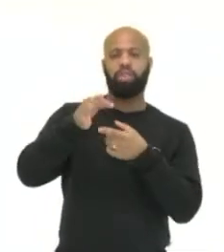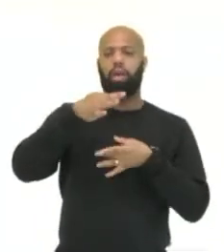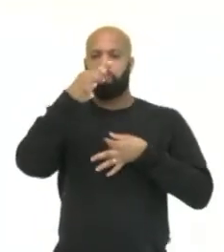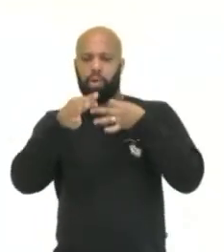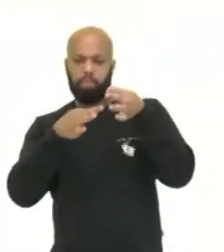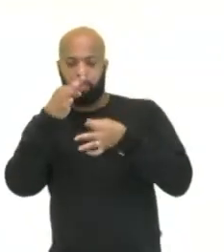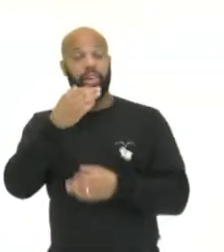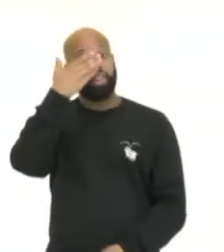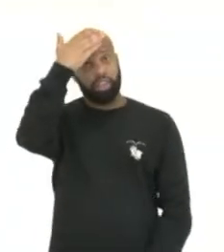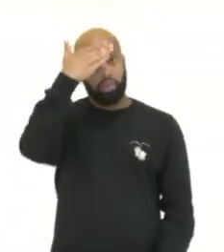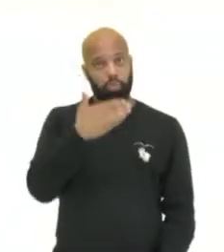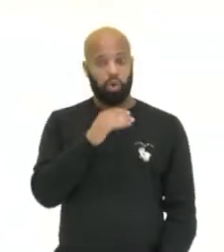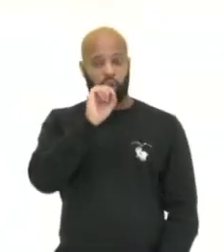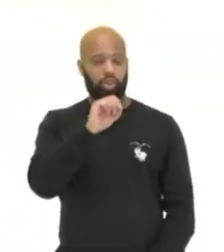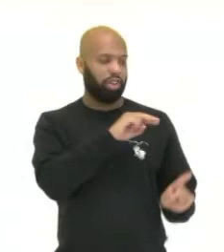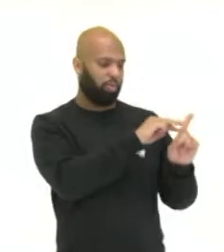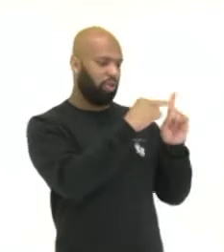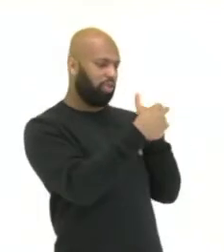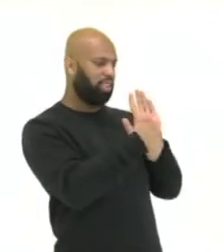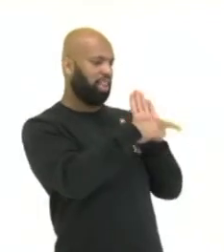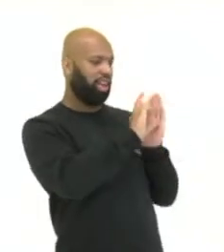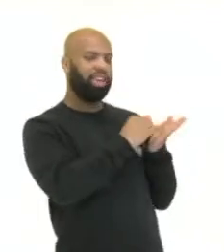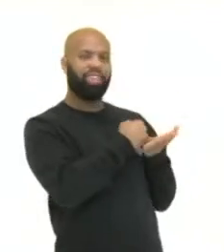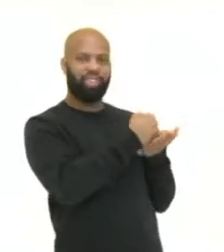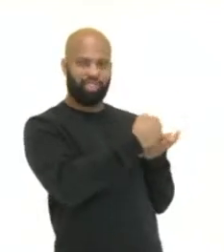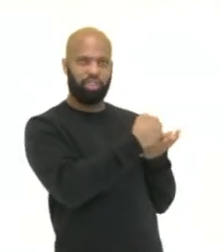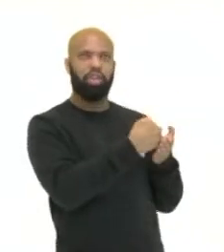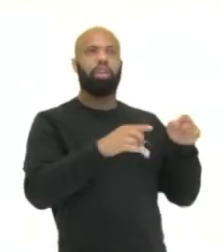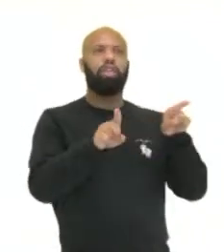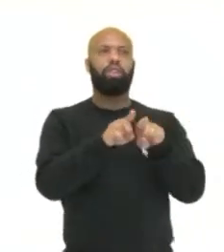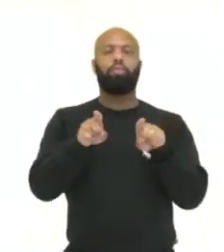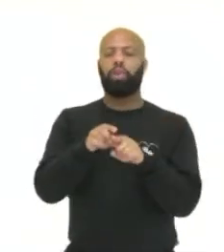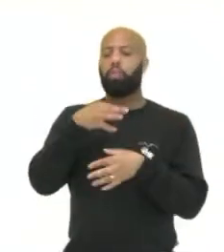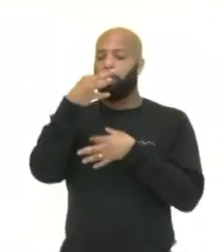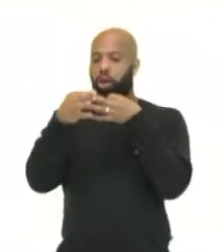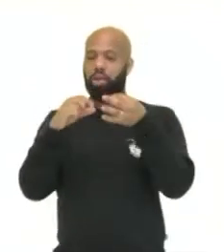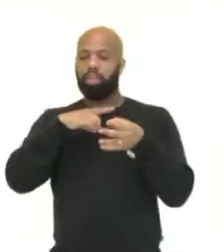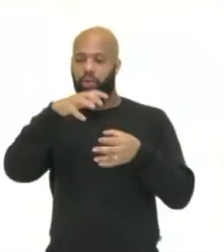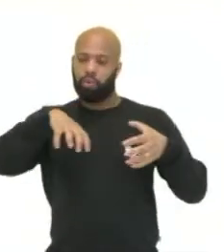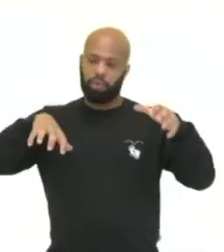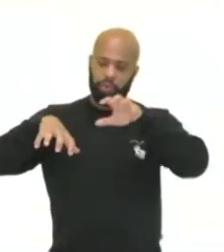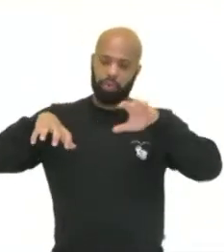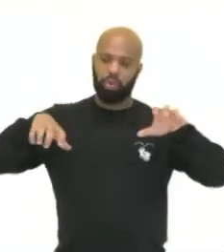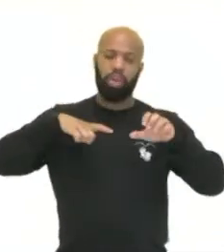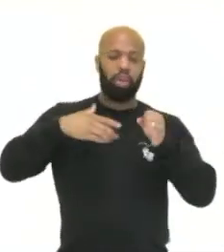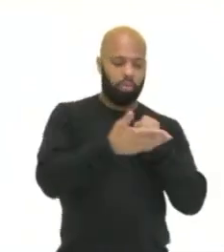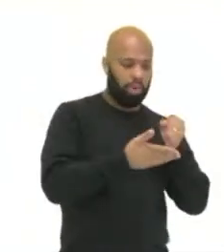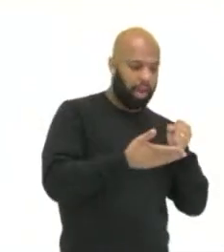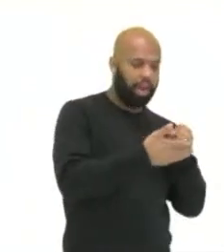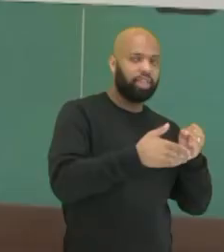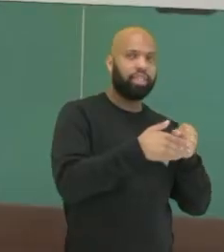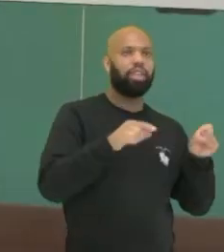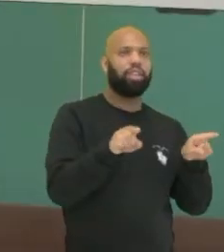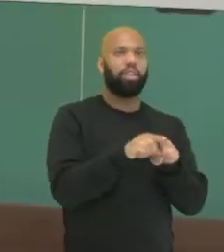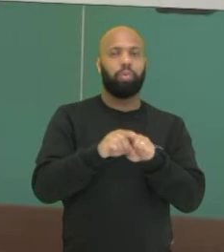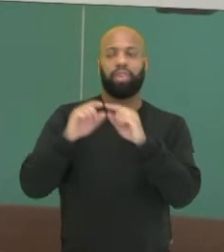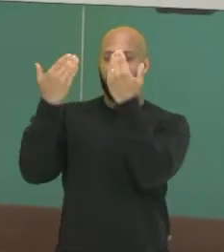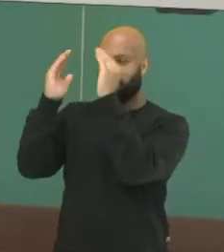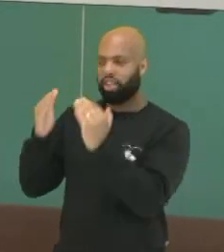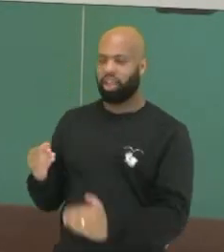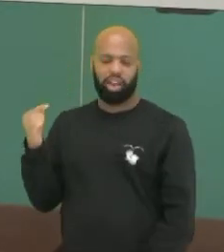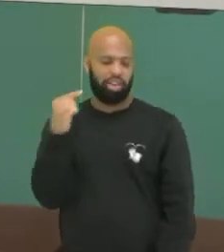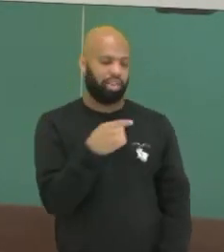que comprovam o ponto de vista. Um argumento, ele é dividido em fundamentação e análise desse